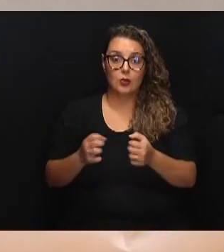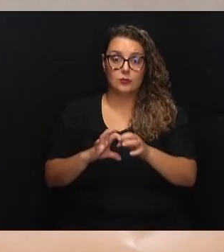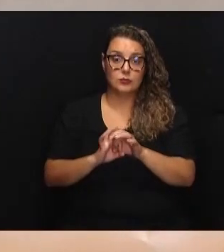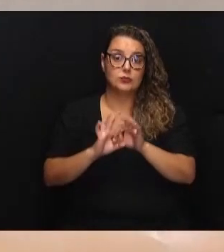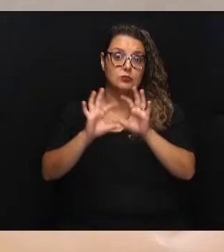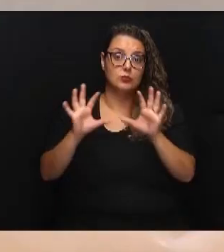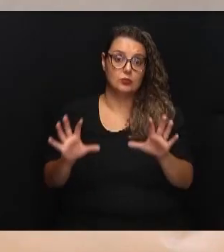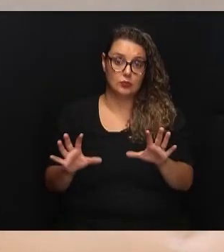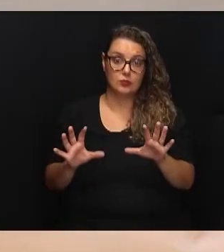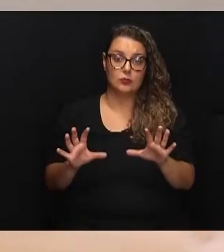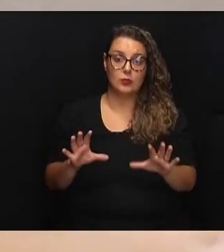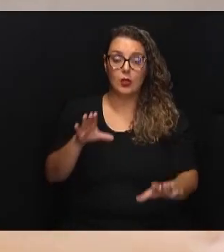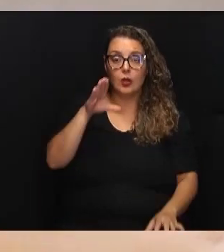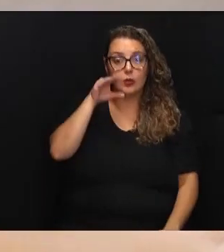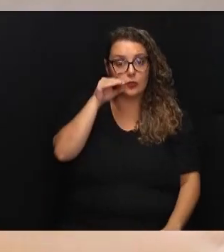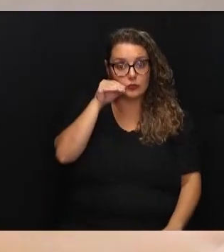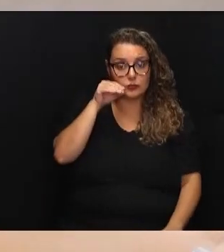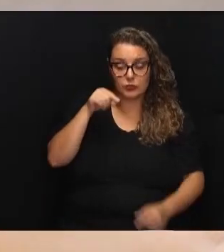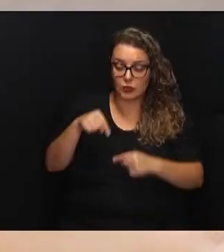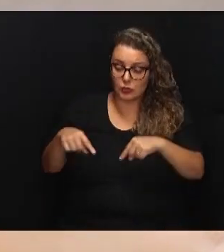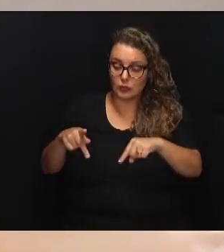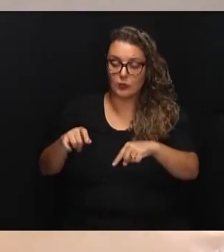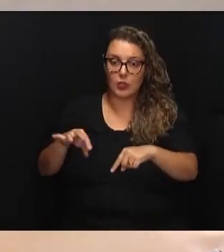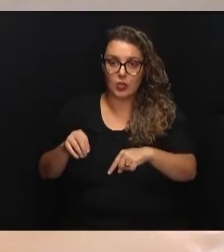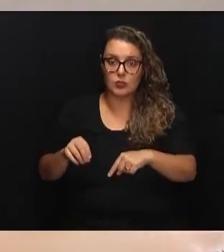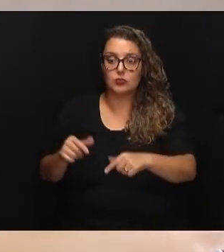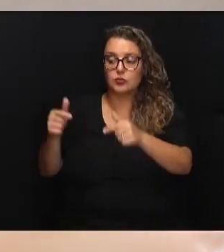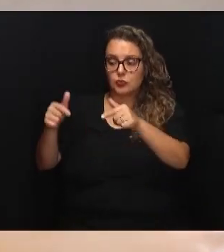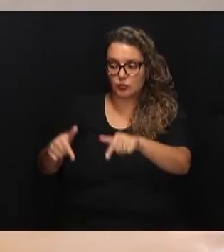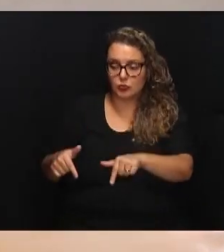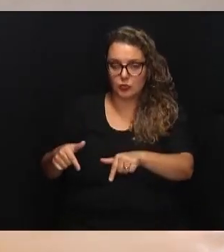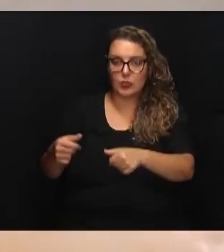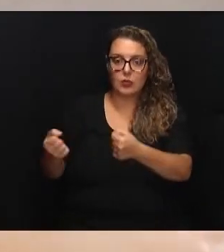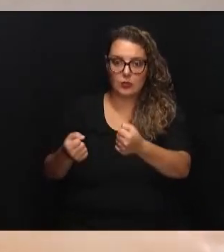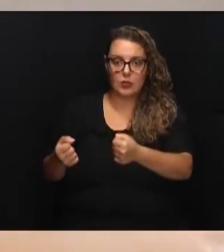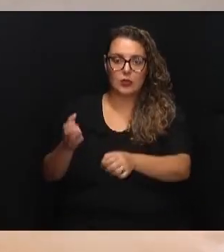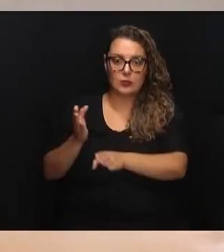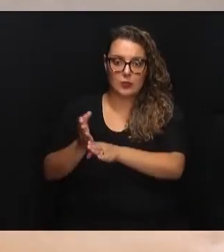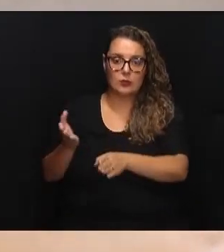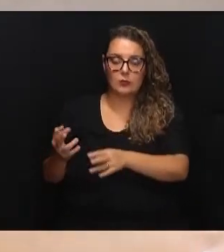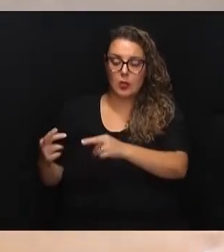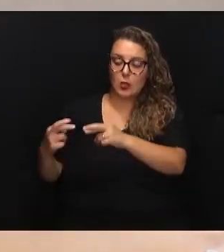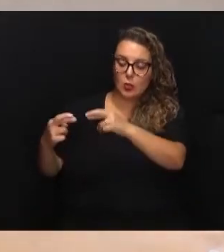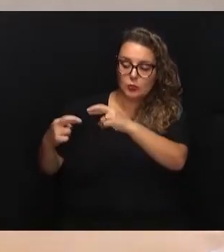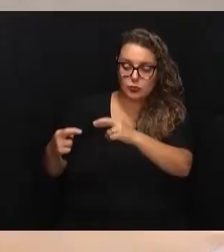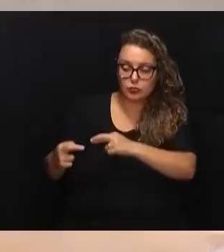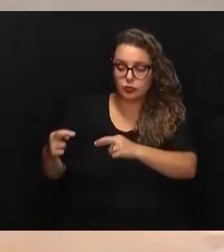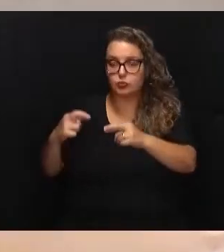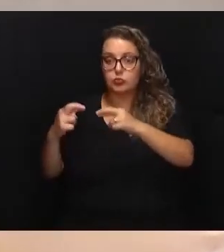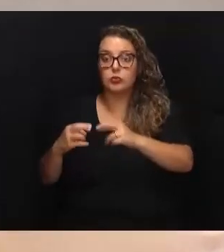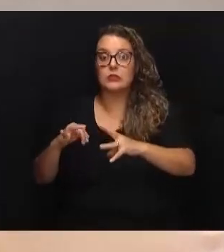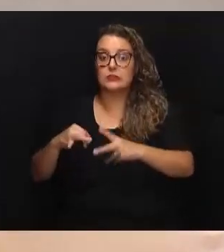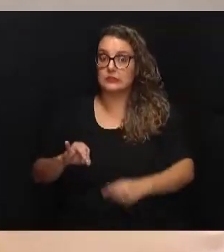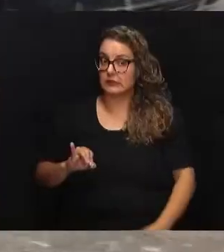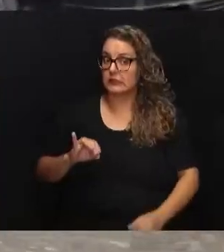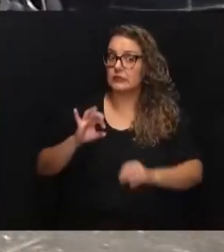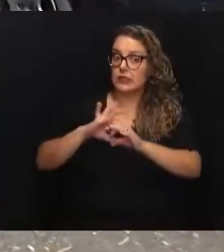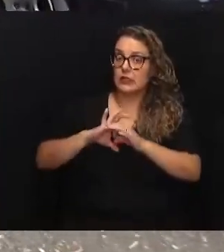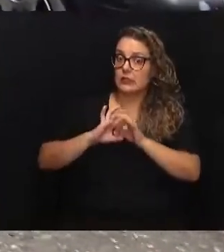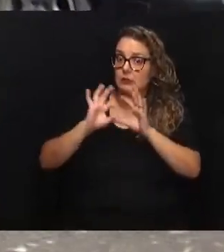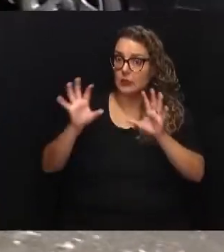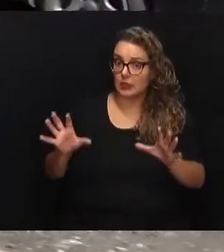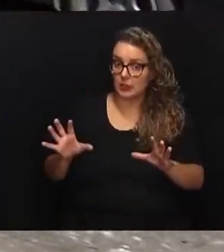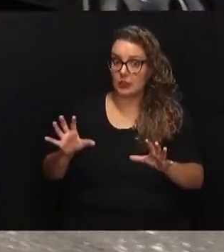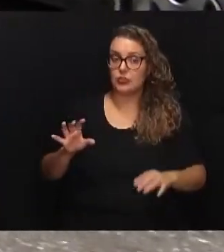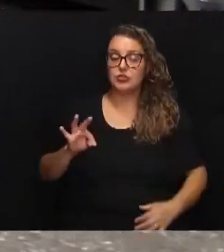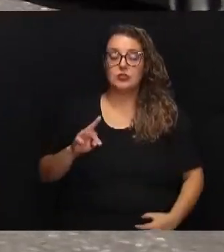O veículo, ao ser liberado, o funcionário do pátio vai até a vaga onde o veículo se encontra e faz uma minuciosa vistoria no veículo se ele está em